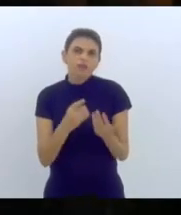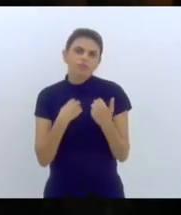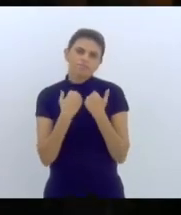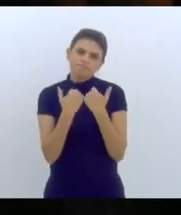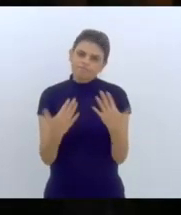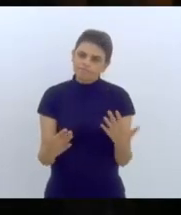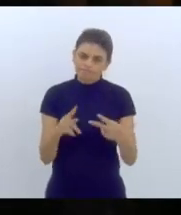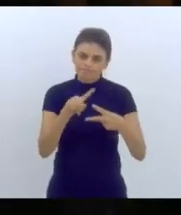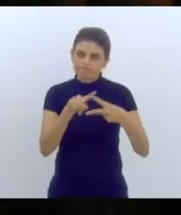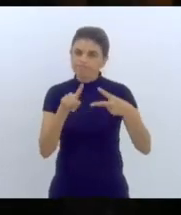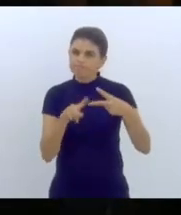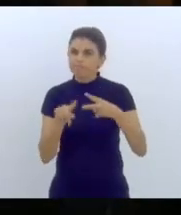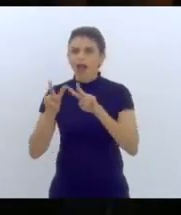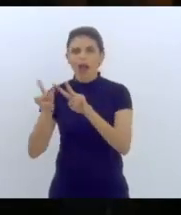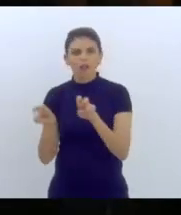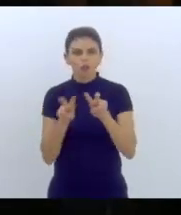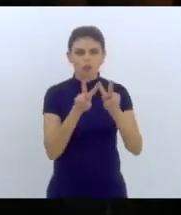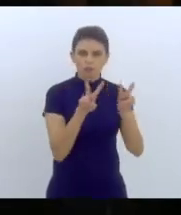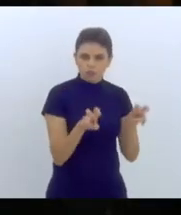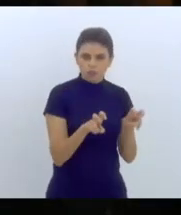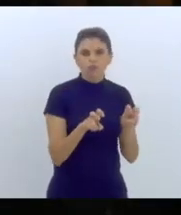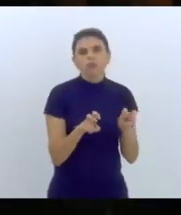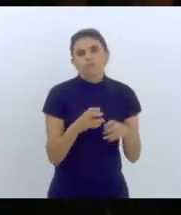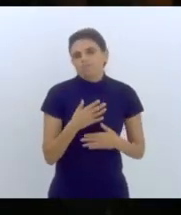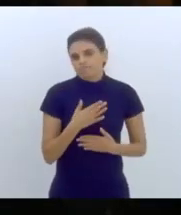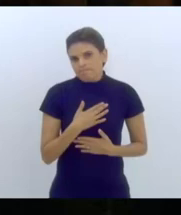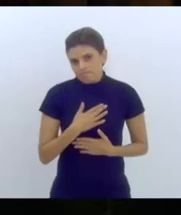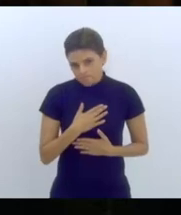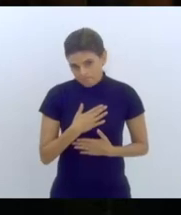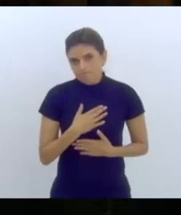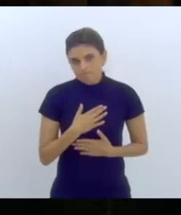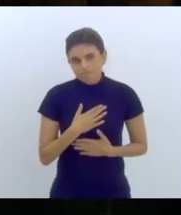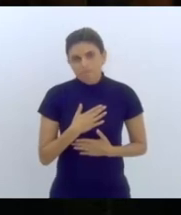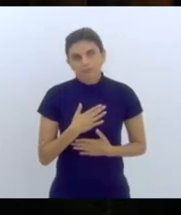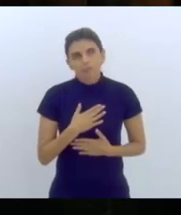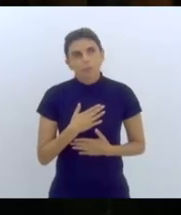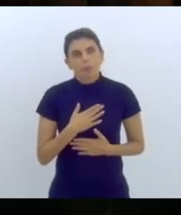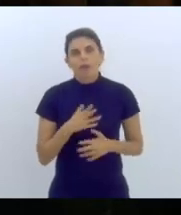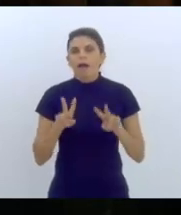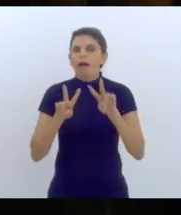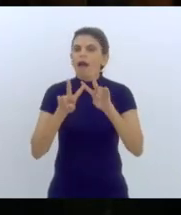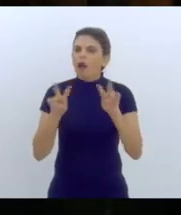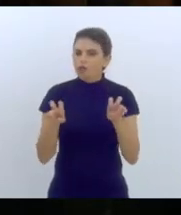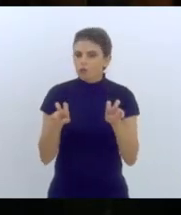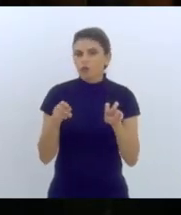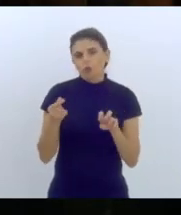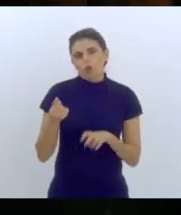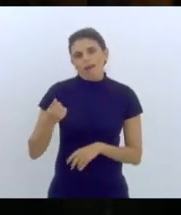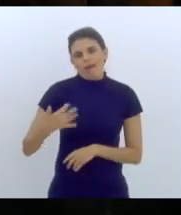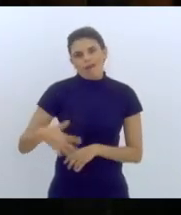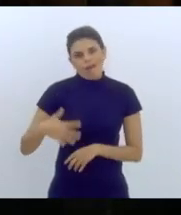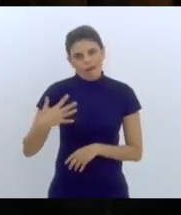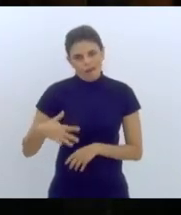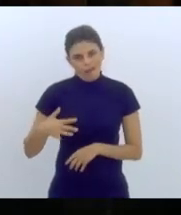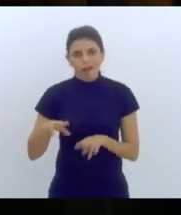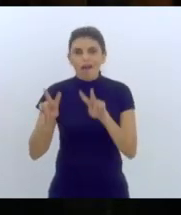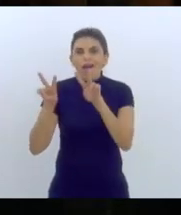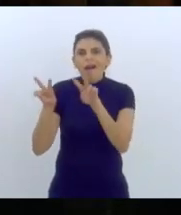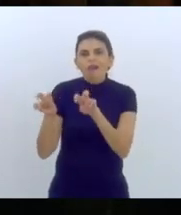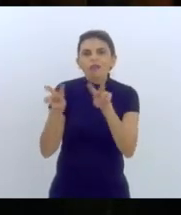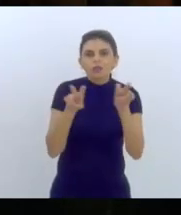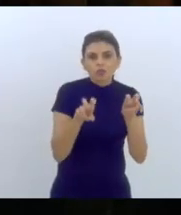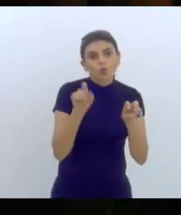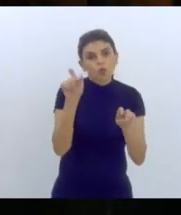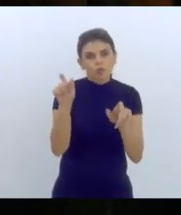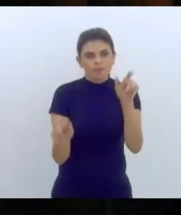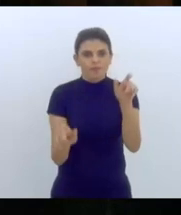falar de dois assuntos que, para mim, especialmente, são extremamente caros. Assuntos que têm a ver com a vida